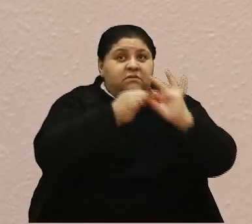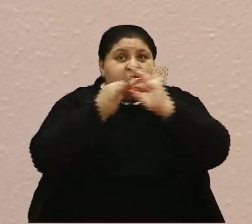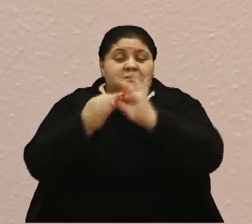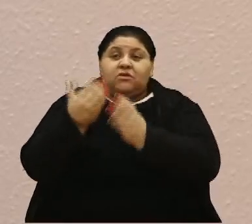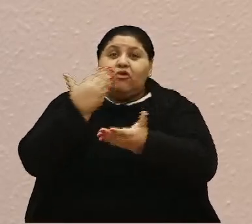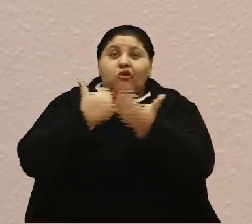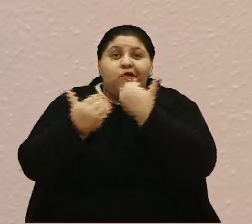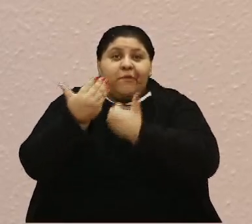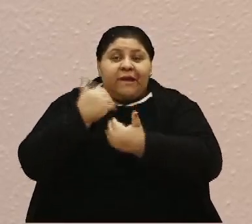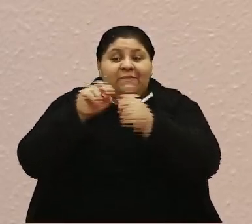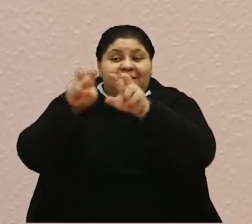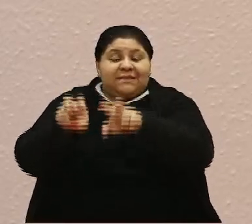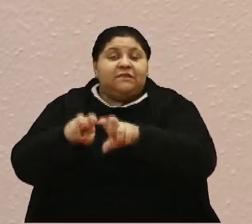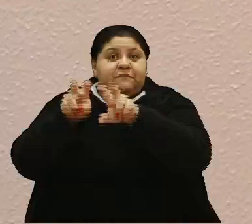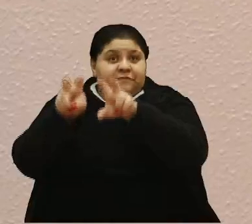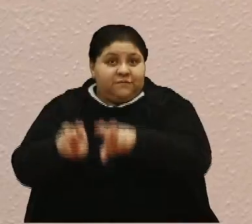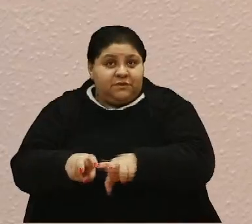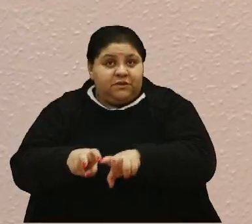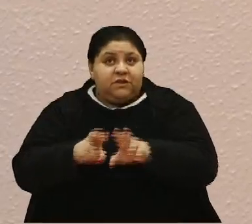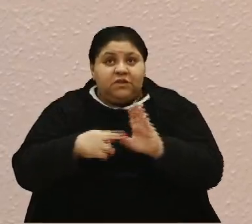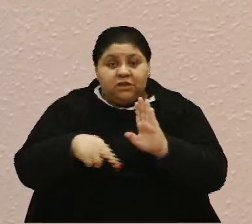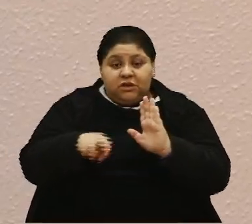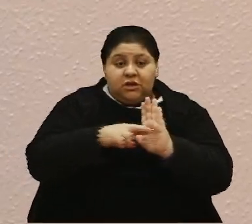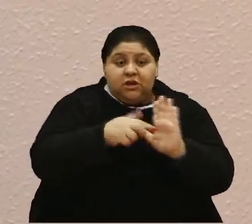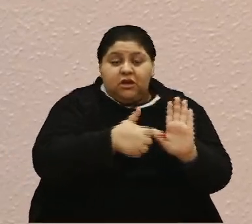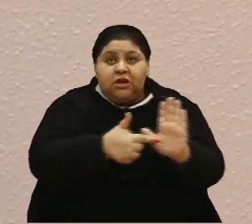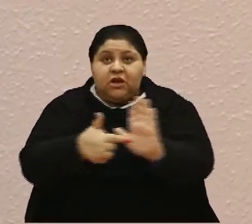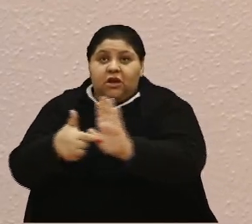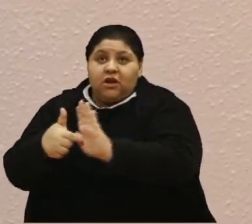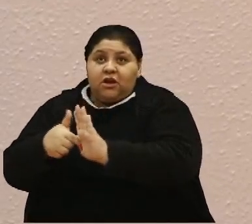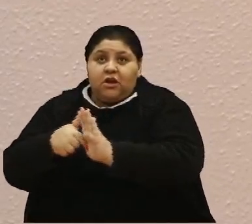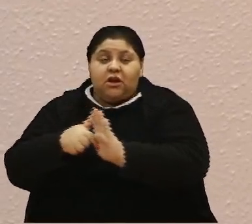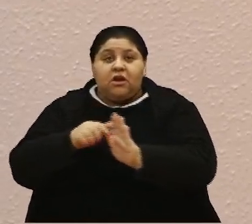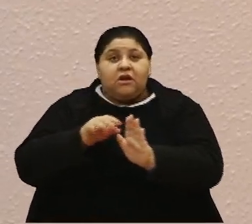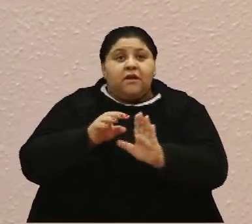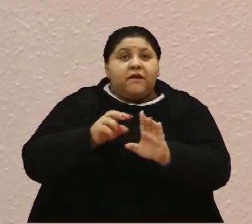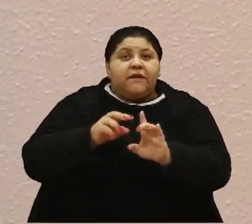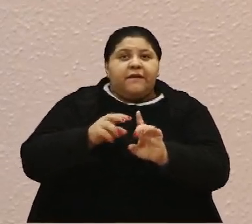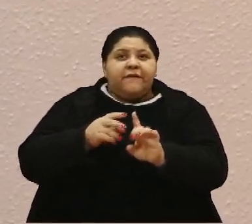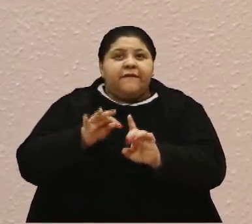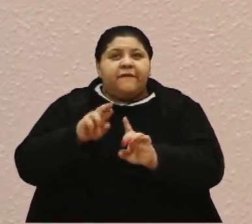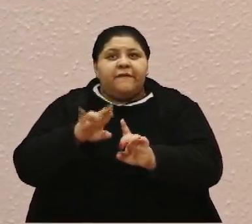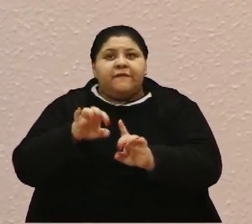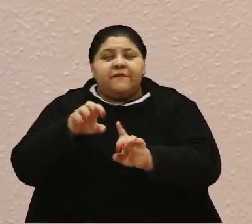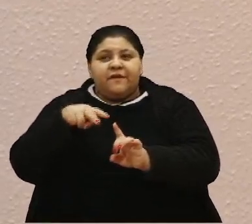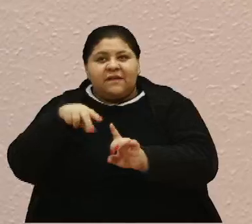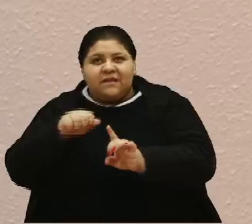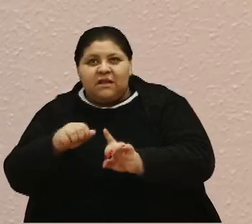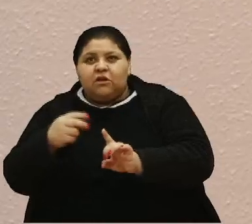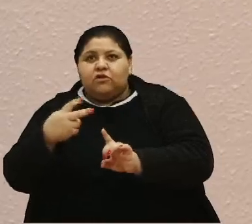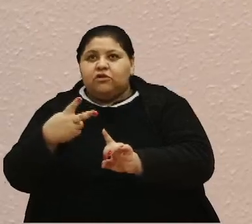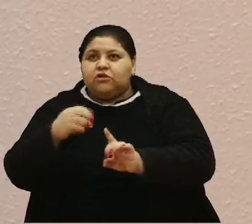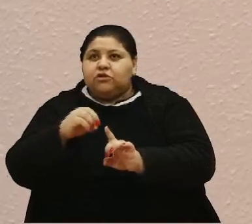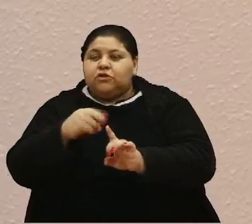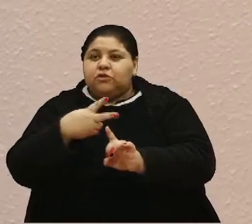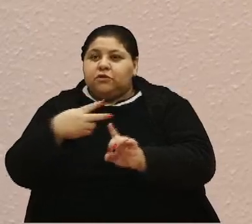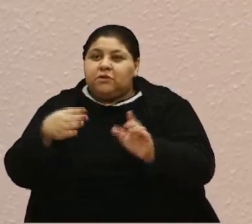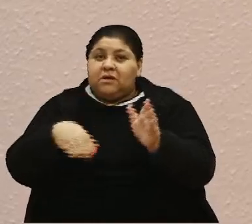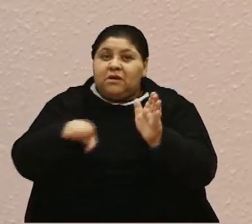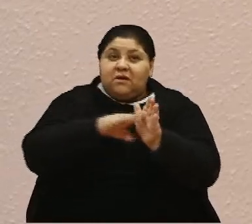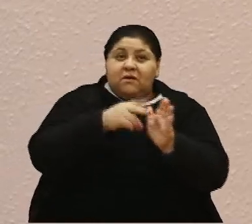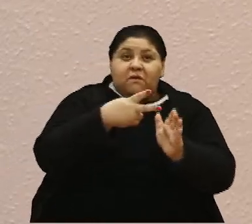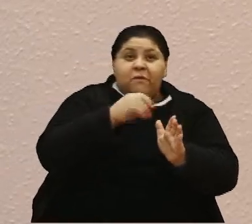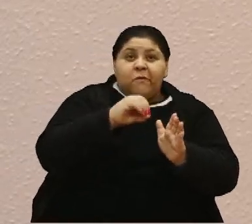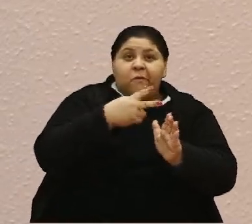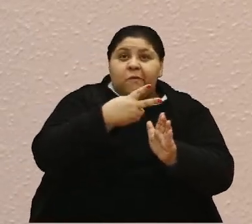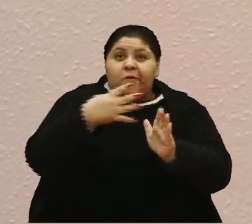Alimentação e Agricultura. O resultado reflete a média trienal de 2022, 23 e 24, que colocou o país abaixo do